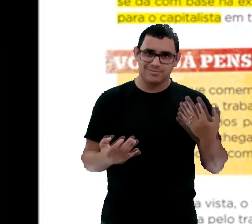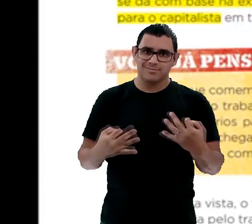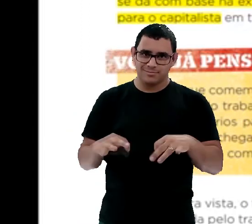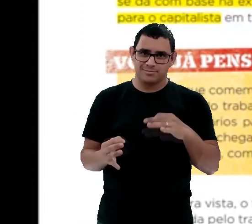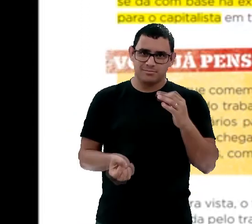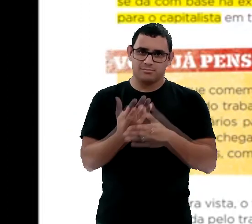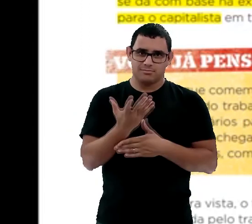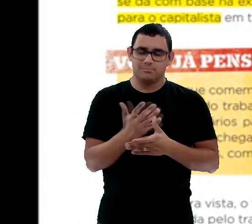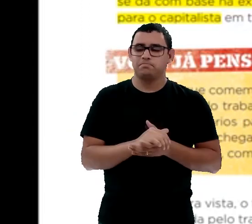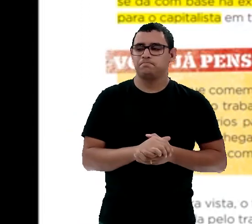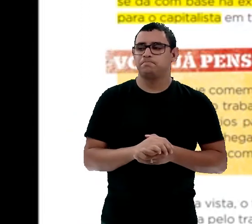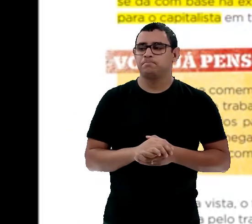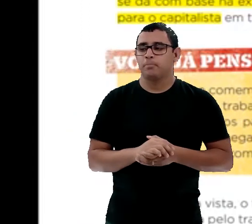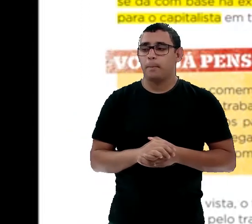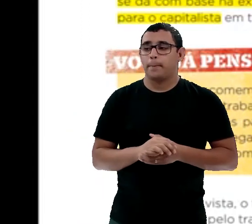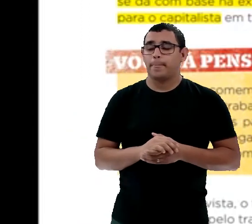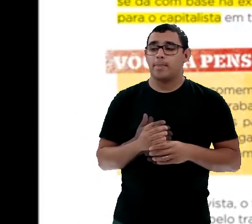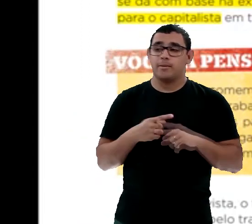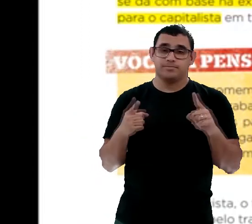elimina as classes burguesia